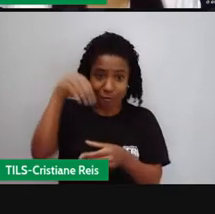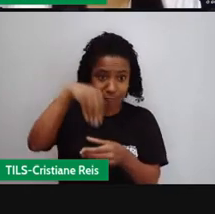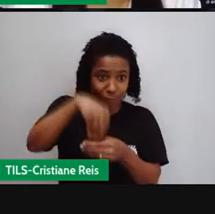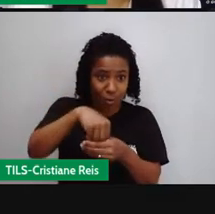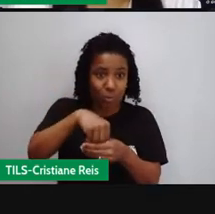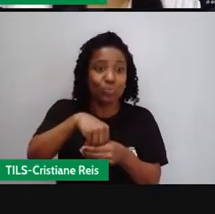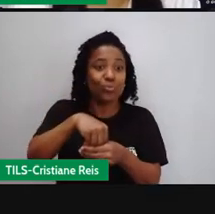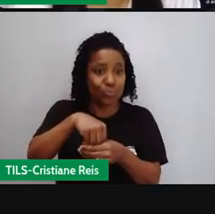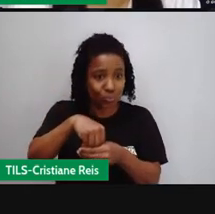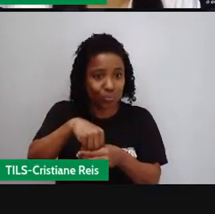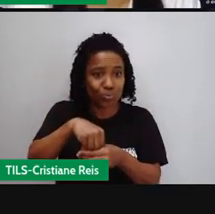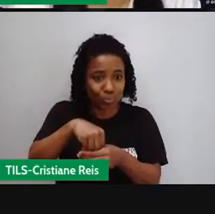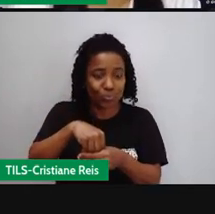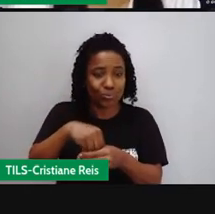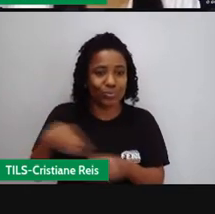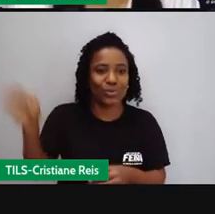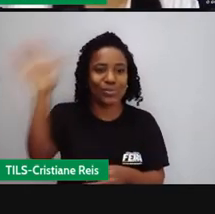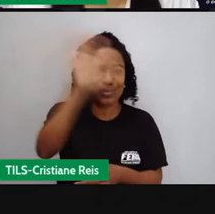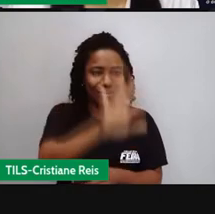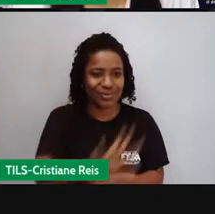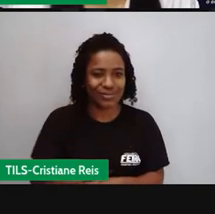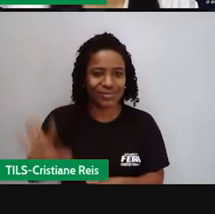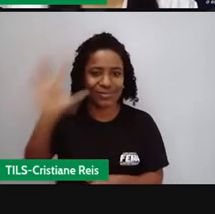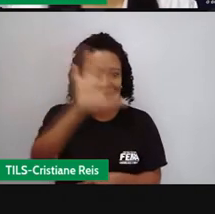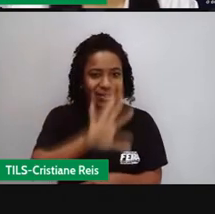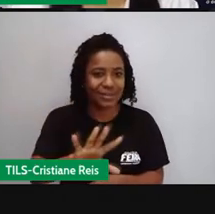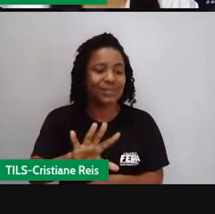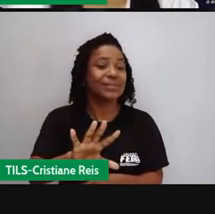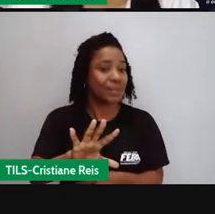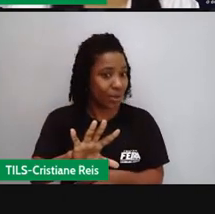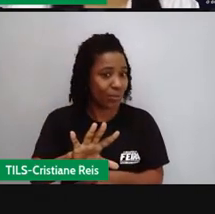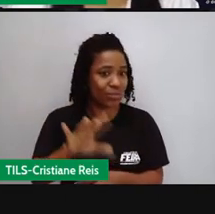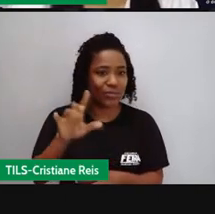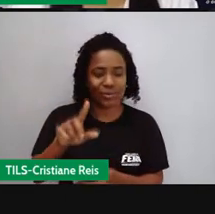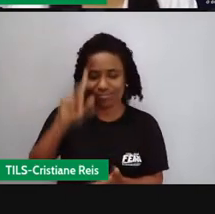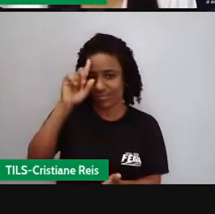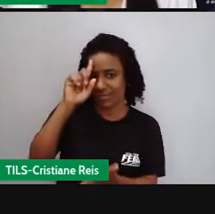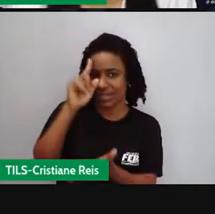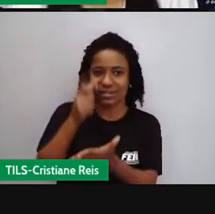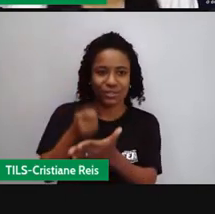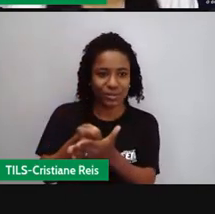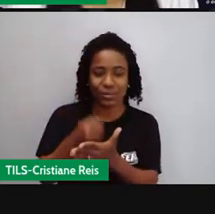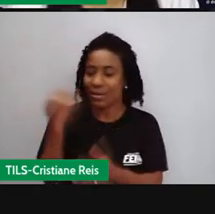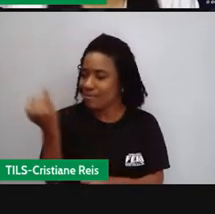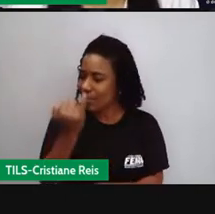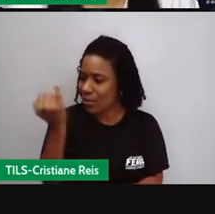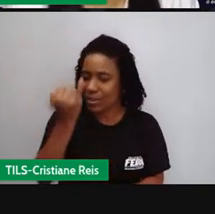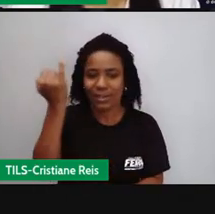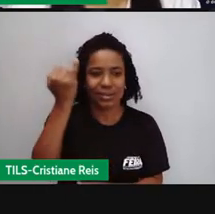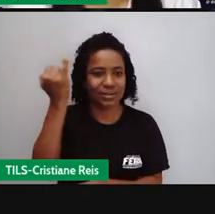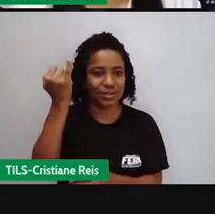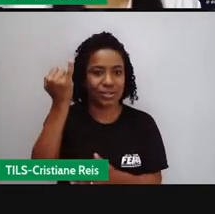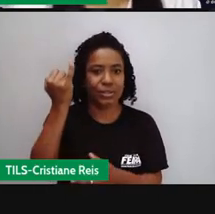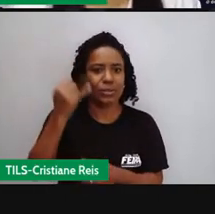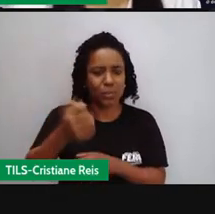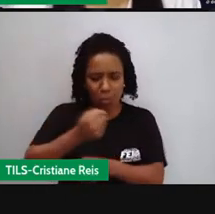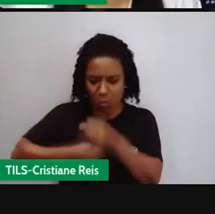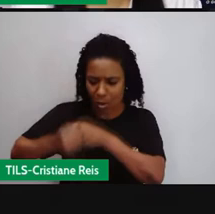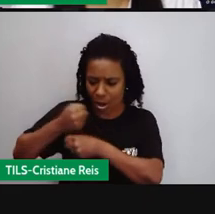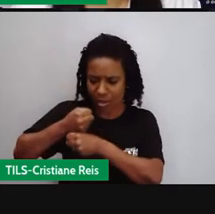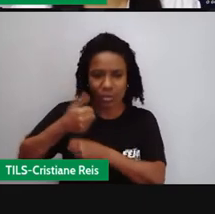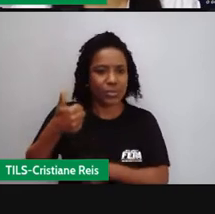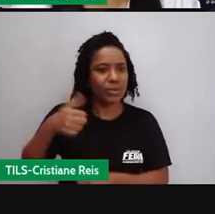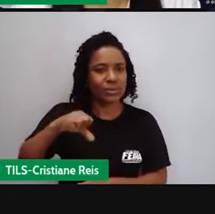dos ocupantes desses cargos acima mencionados. Então, a partir aí da Constituição, que é a